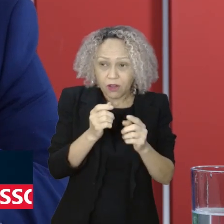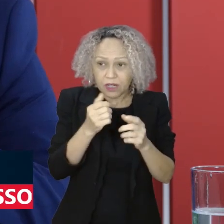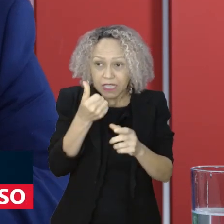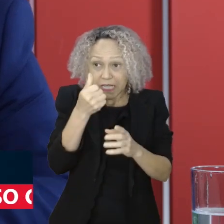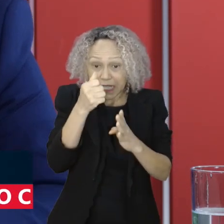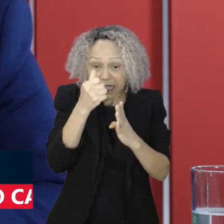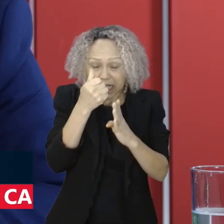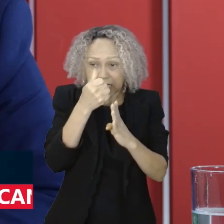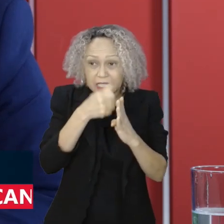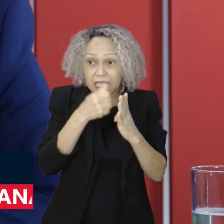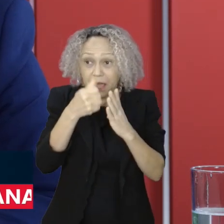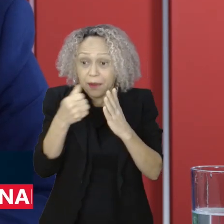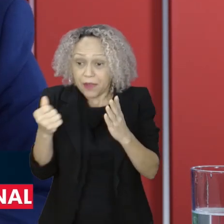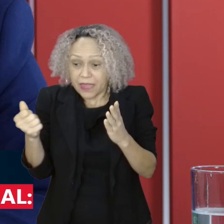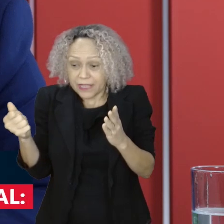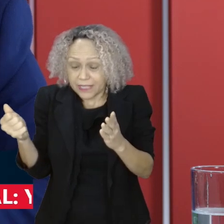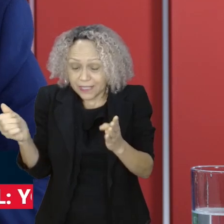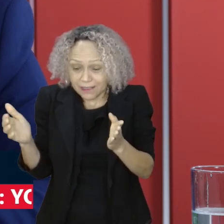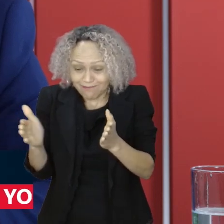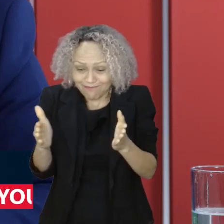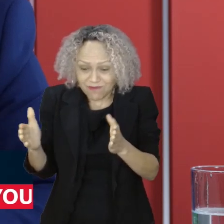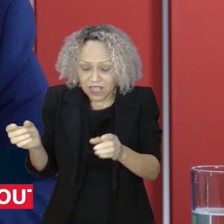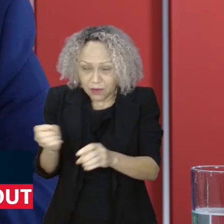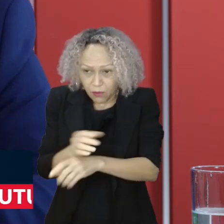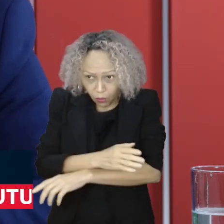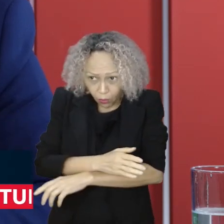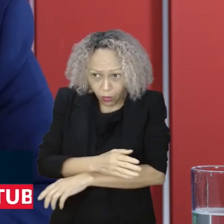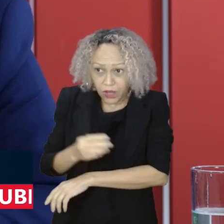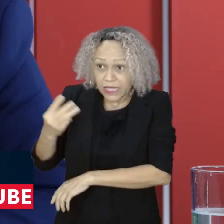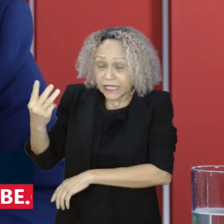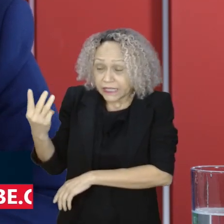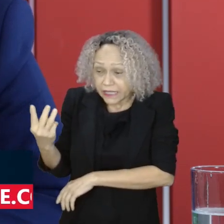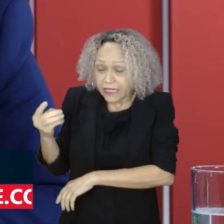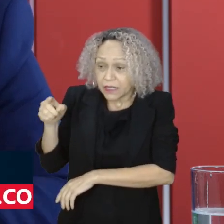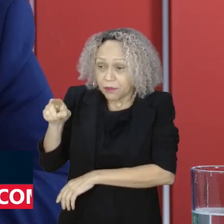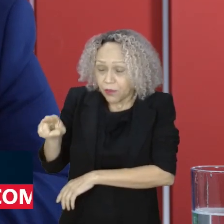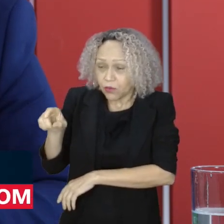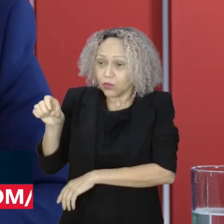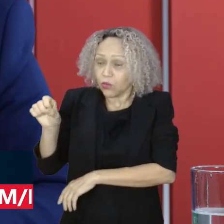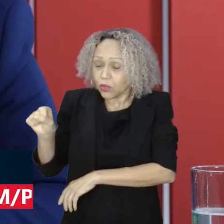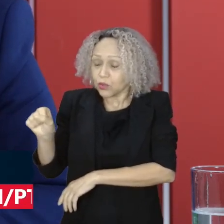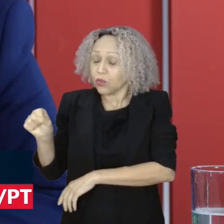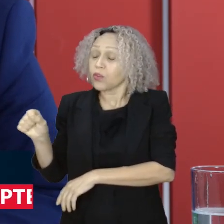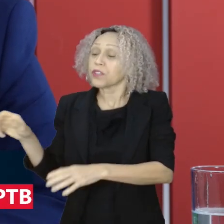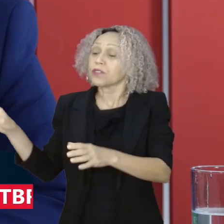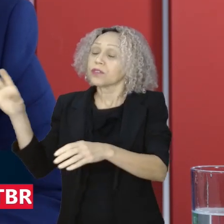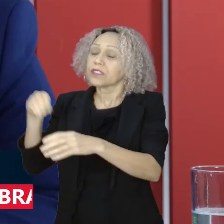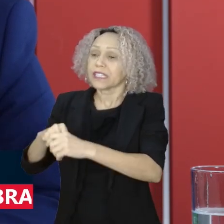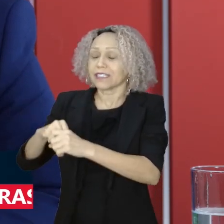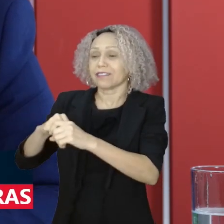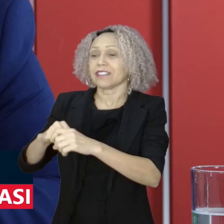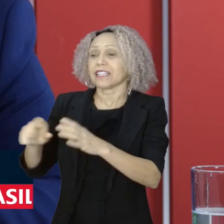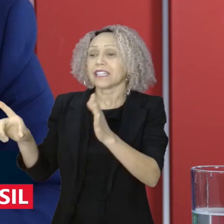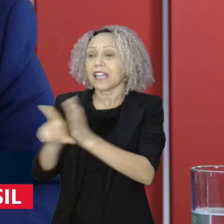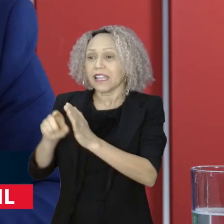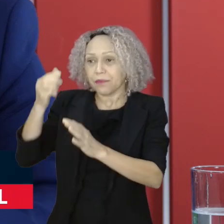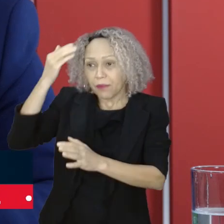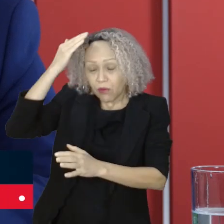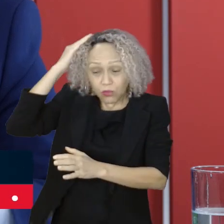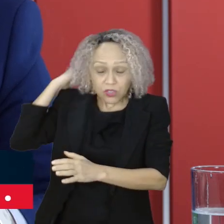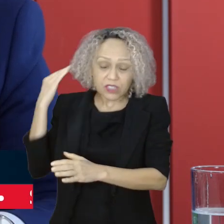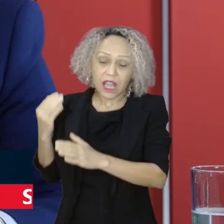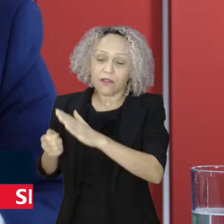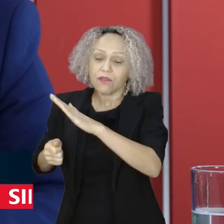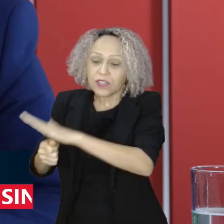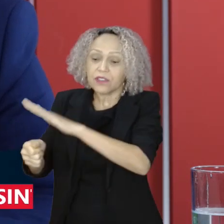uma adesão histórica à Lei Paulo Gustavo, 3,8 bilhões de reais investidos. A adesão foi de 100%